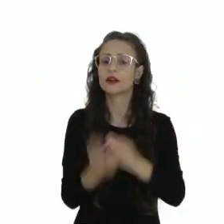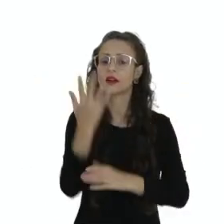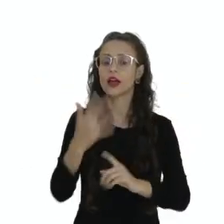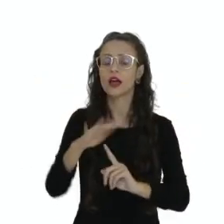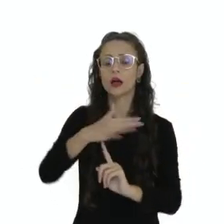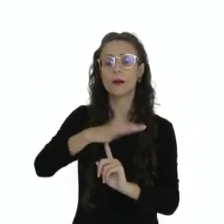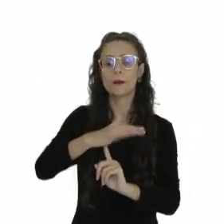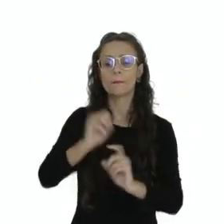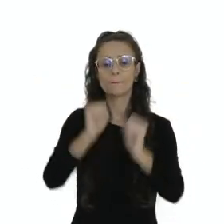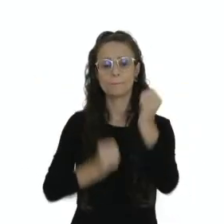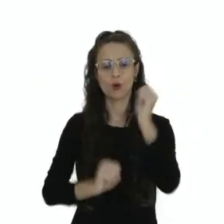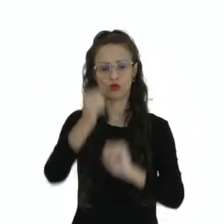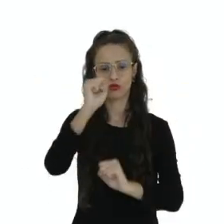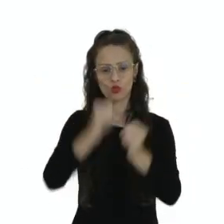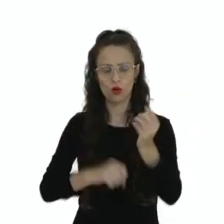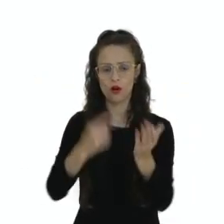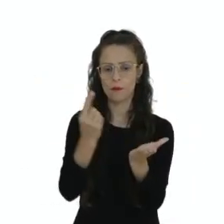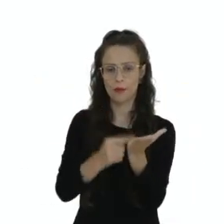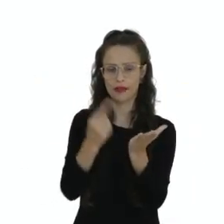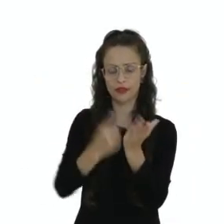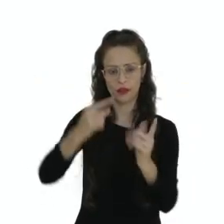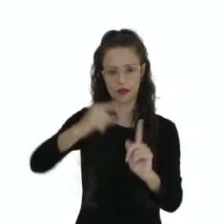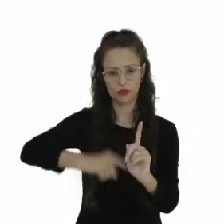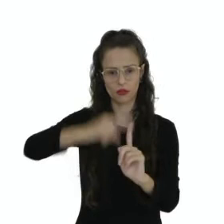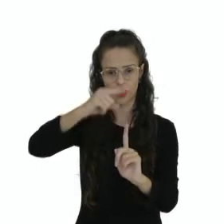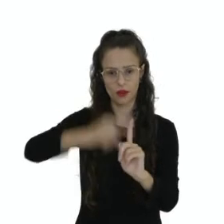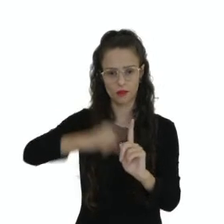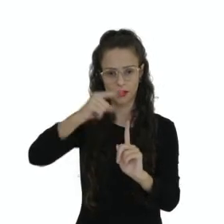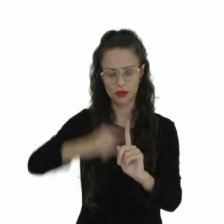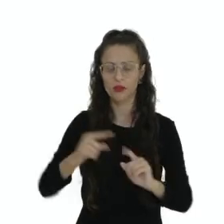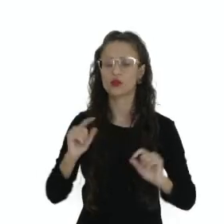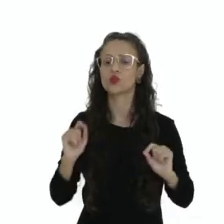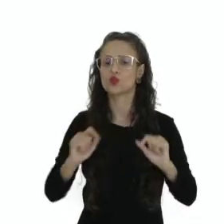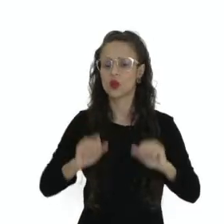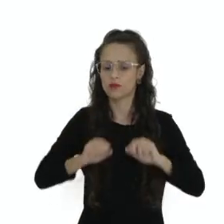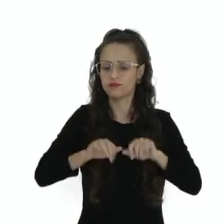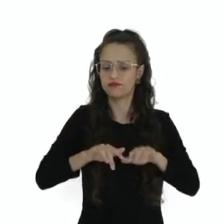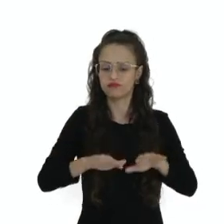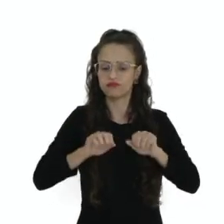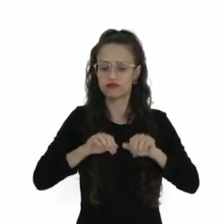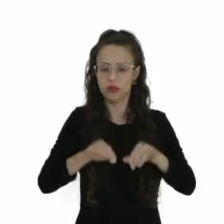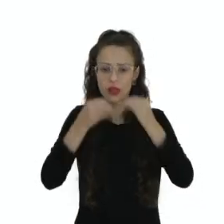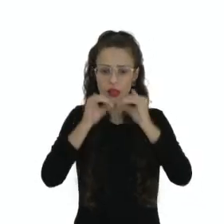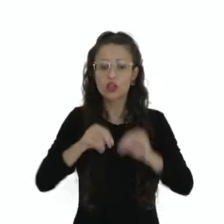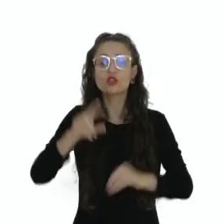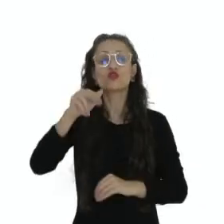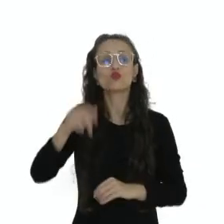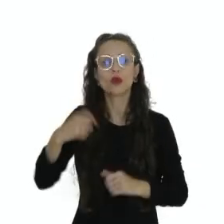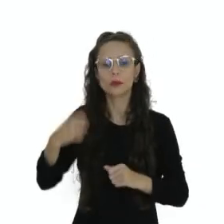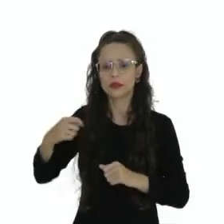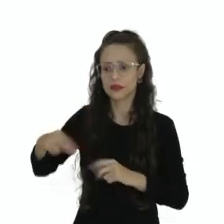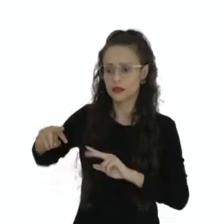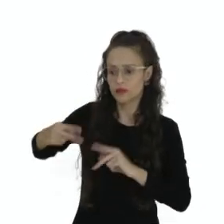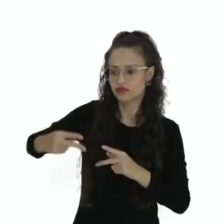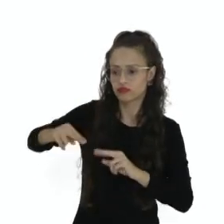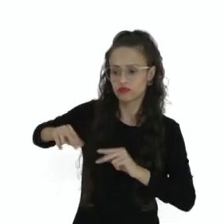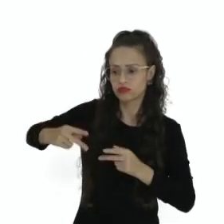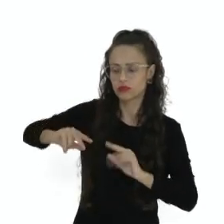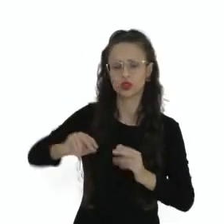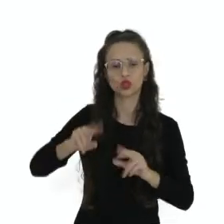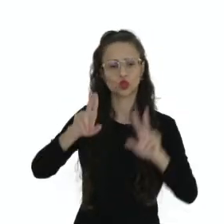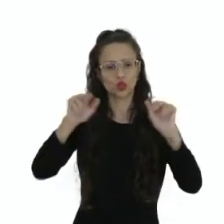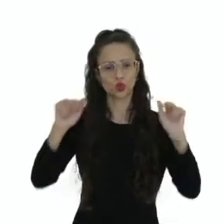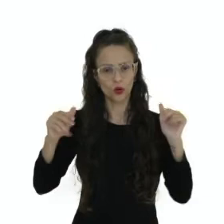motor com bateria eterna, isto é, com uma fonte de energia que nunca precisa ser carregada? Eu